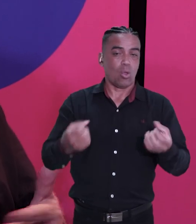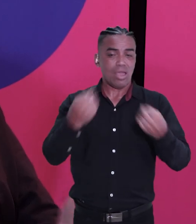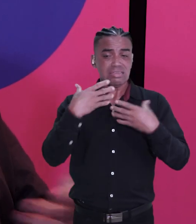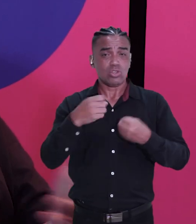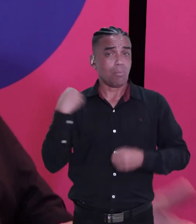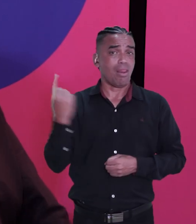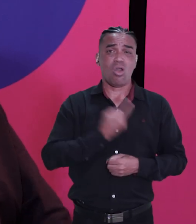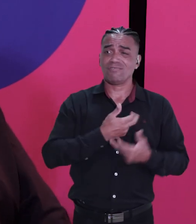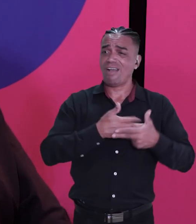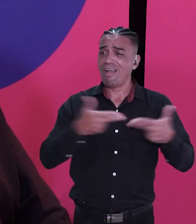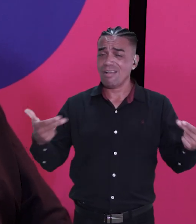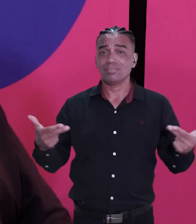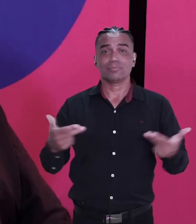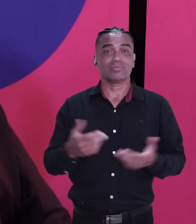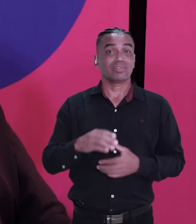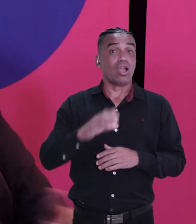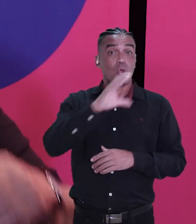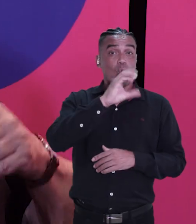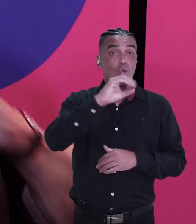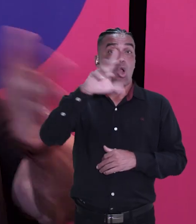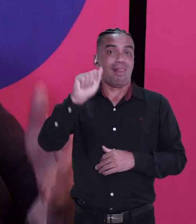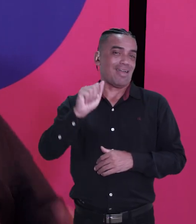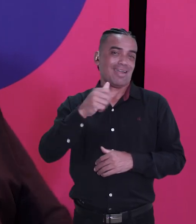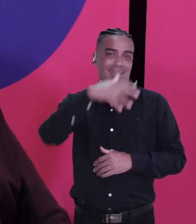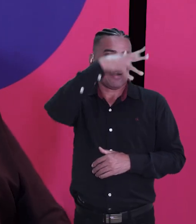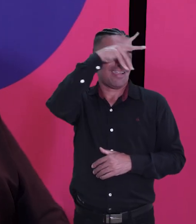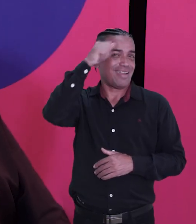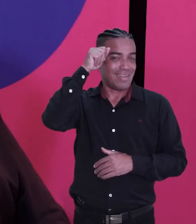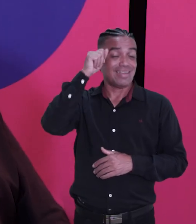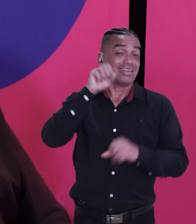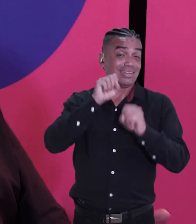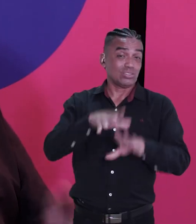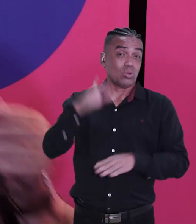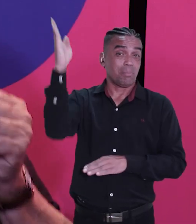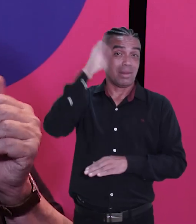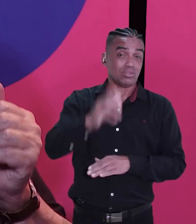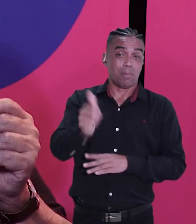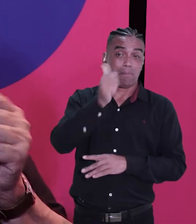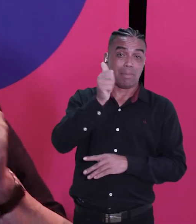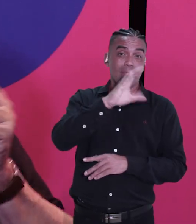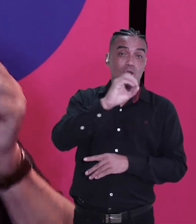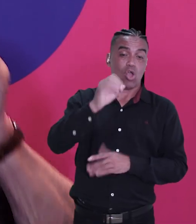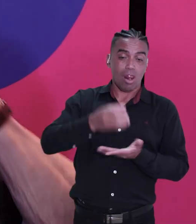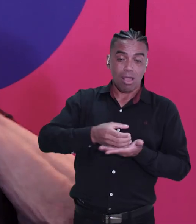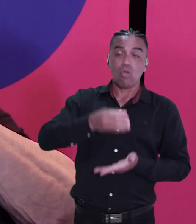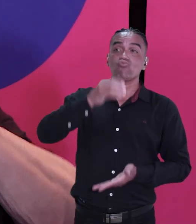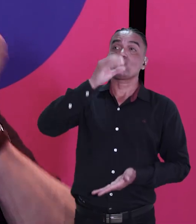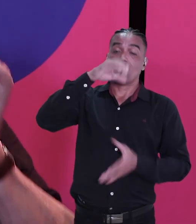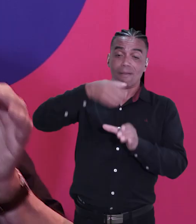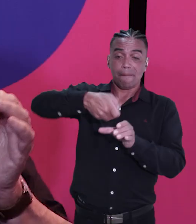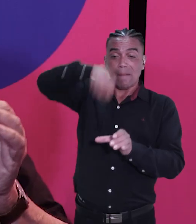Nos ensinaram muita coisa, evidentemente. Quer dizer, trouxeram a Coca-Cola, né? Ensinaram o brasileiro a tomar Coca-Cola